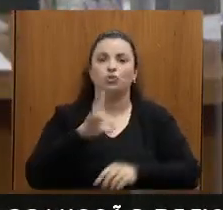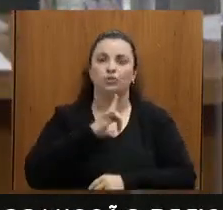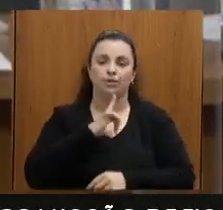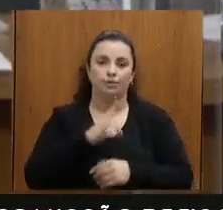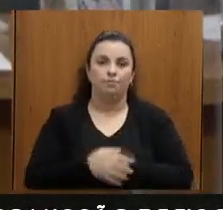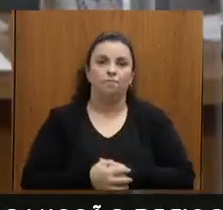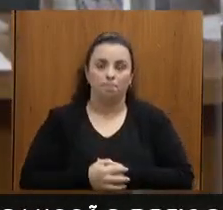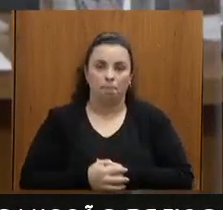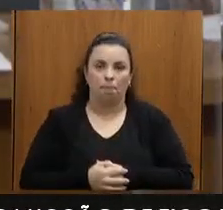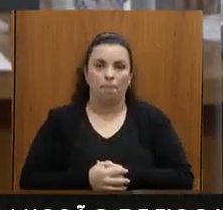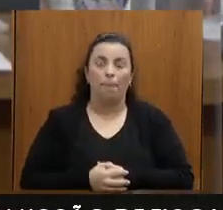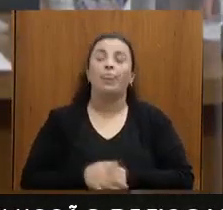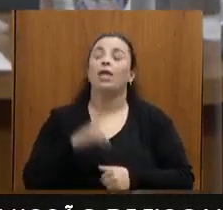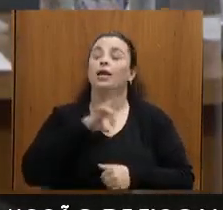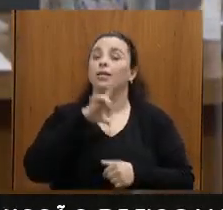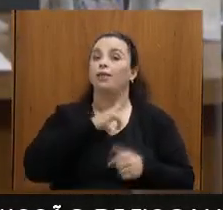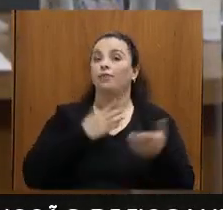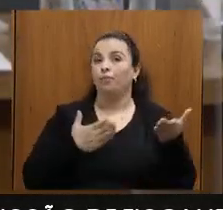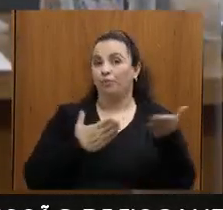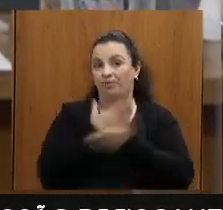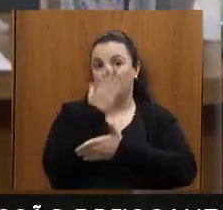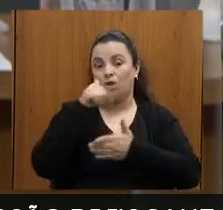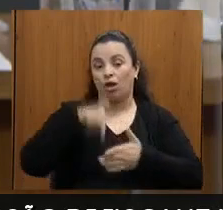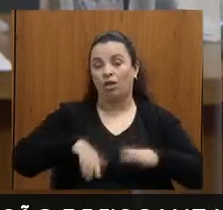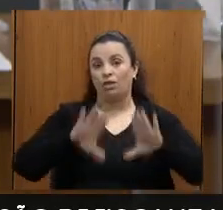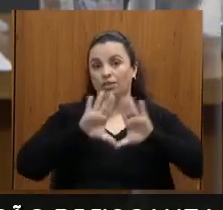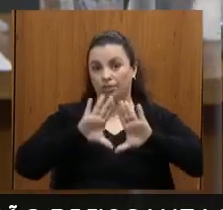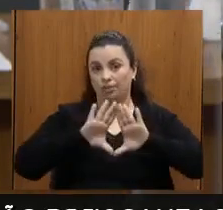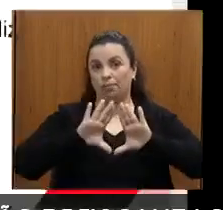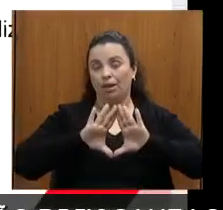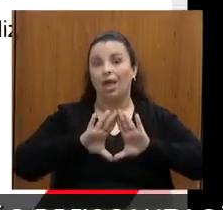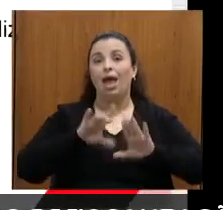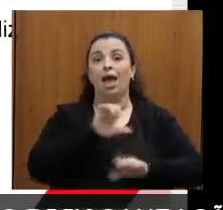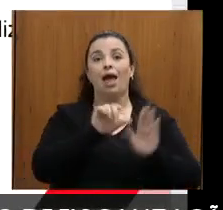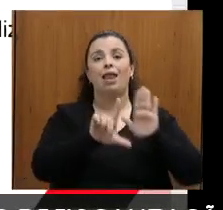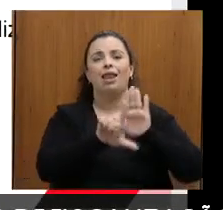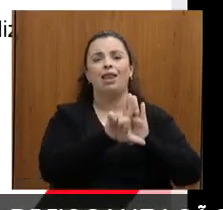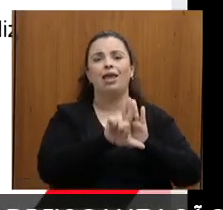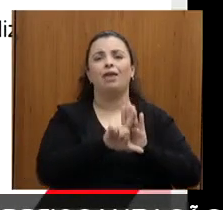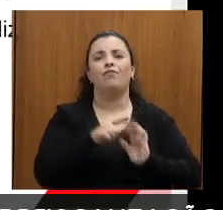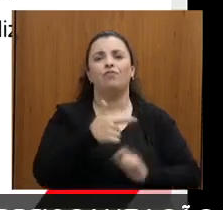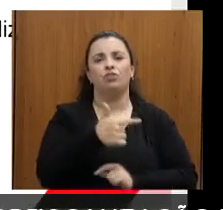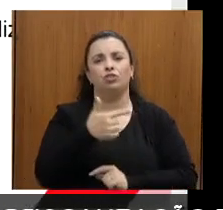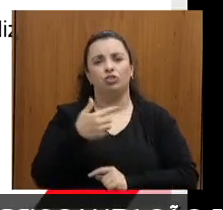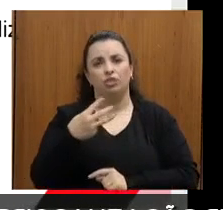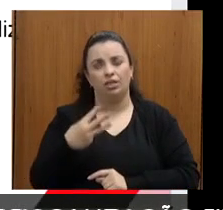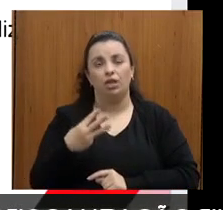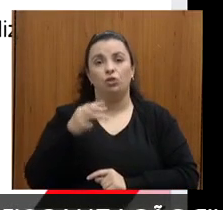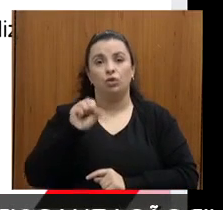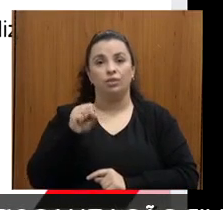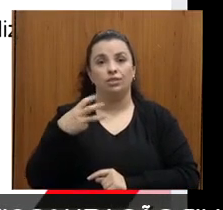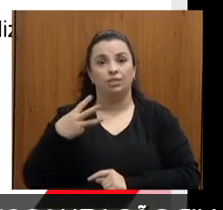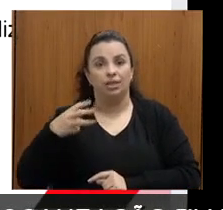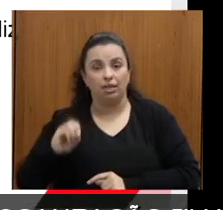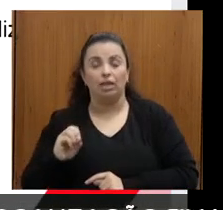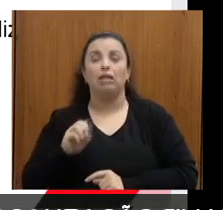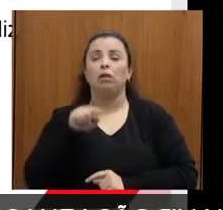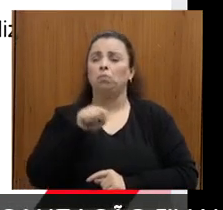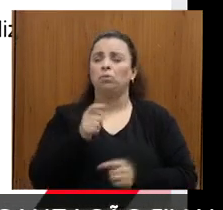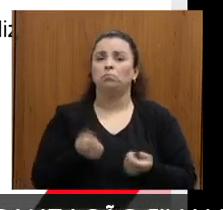Tivemos aprovação pela Assembleia Legislativa da Lei 23.830, que resultou no repasse